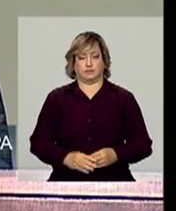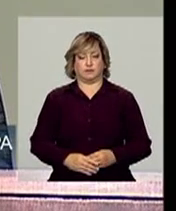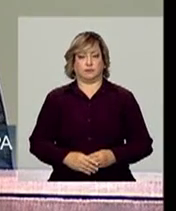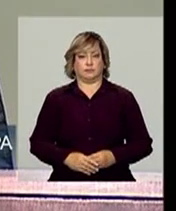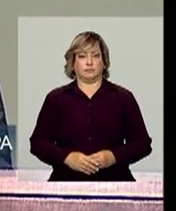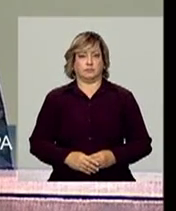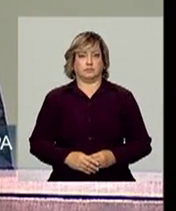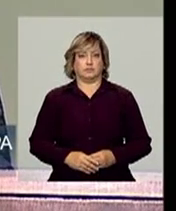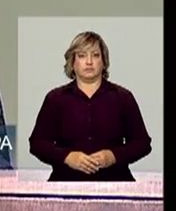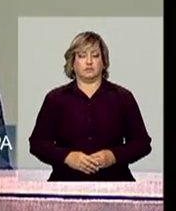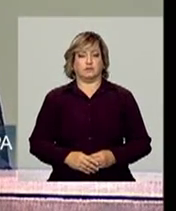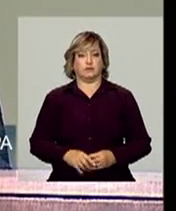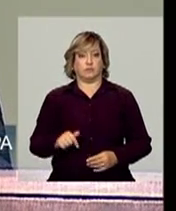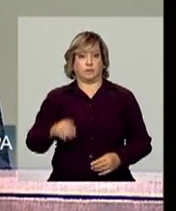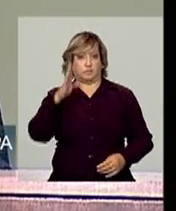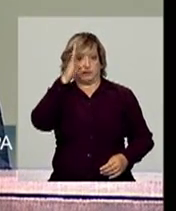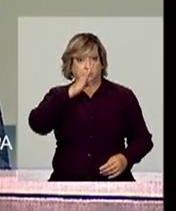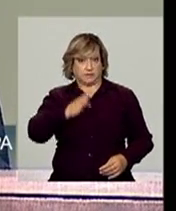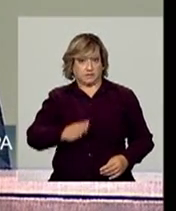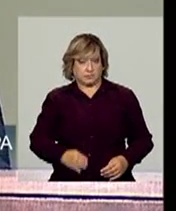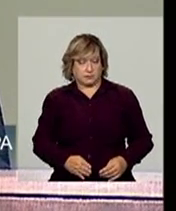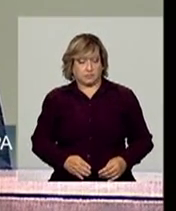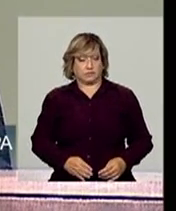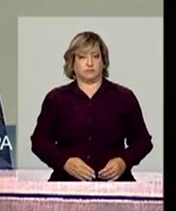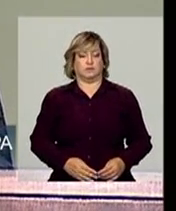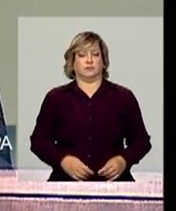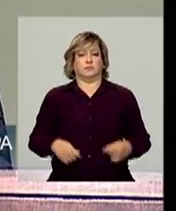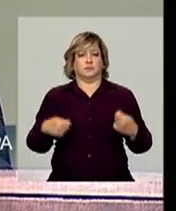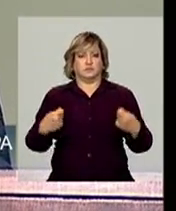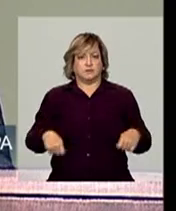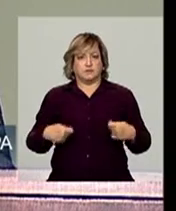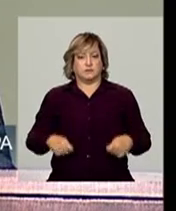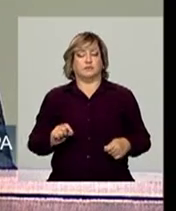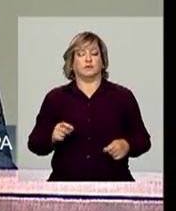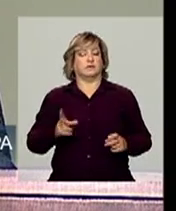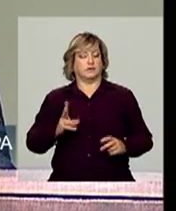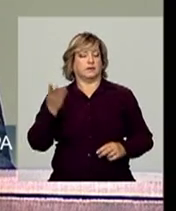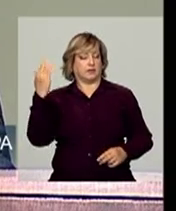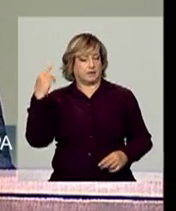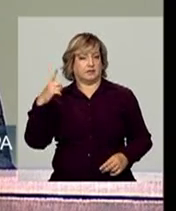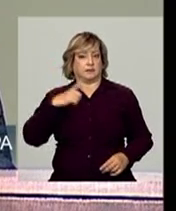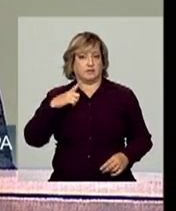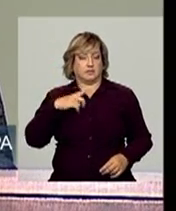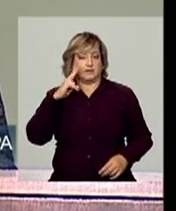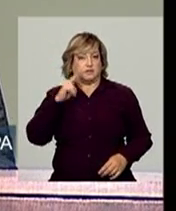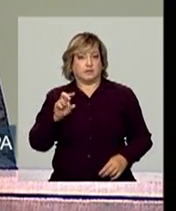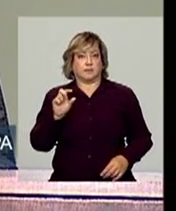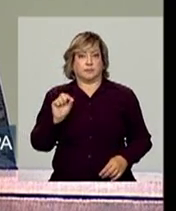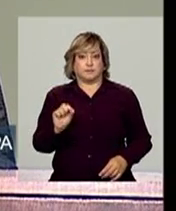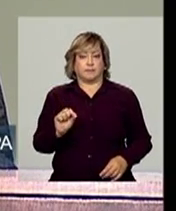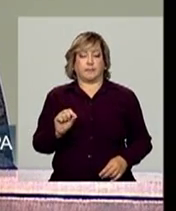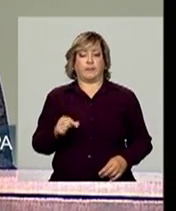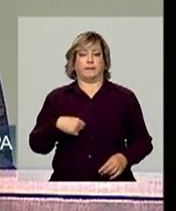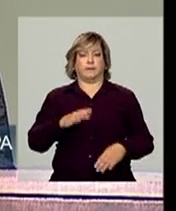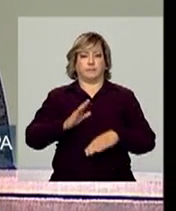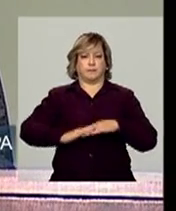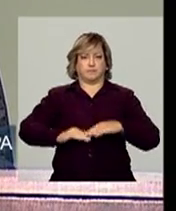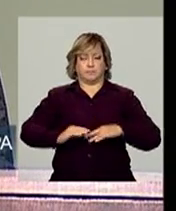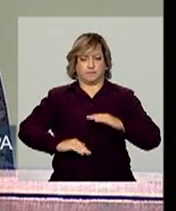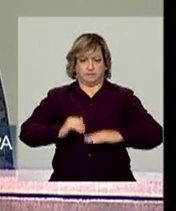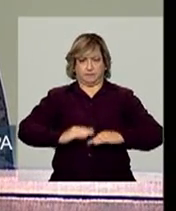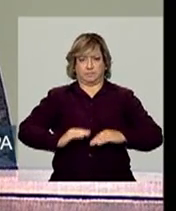cito, o interesse do Brasil como um país que aspira ao desenvolvimento, à emancipação econômica e à